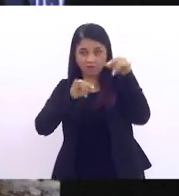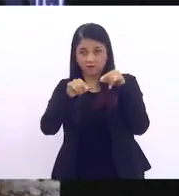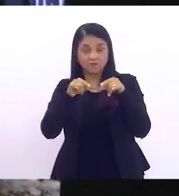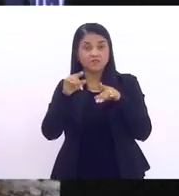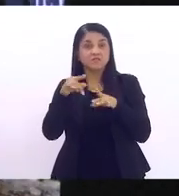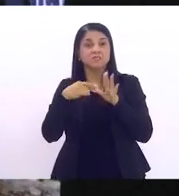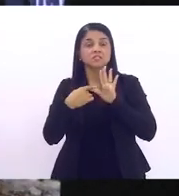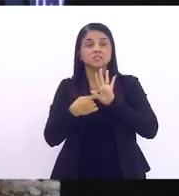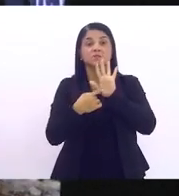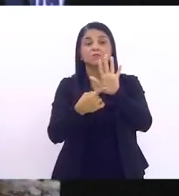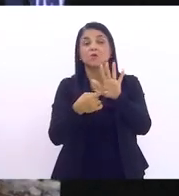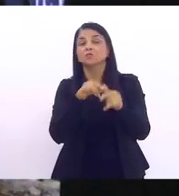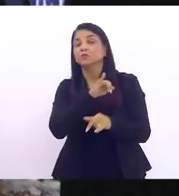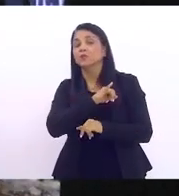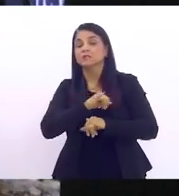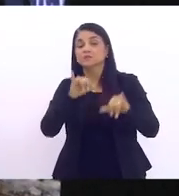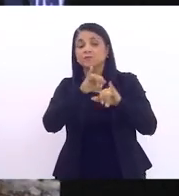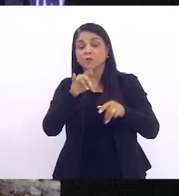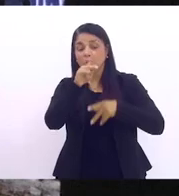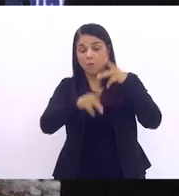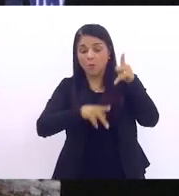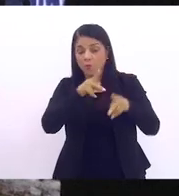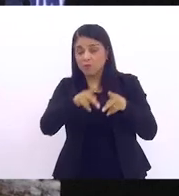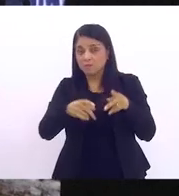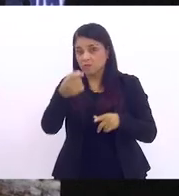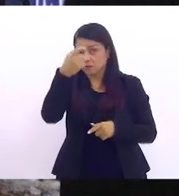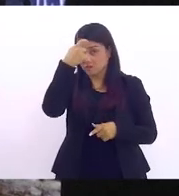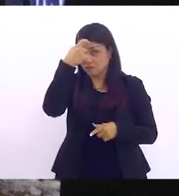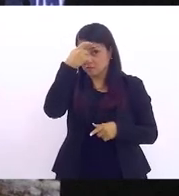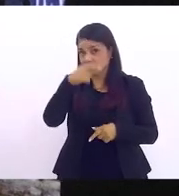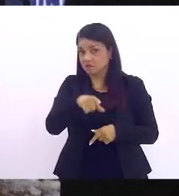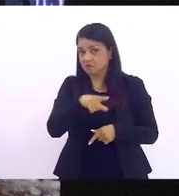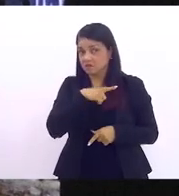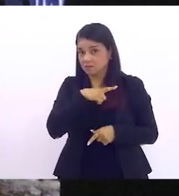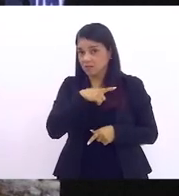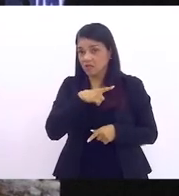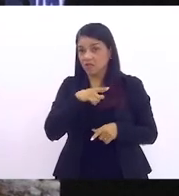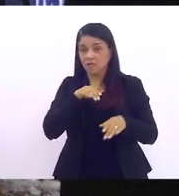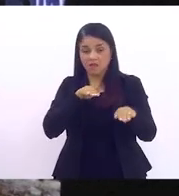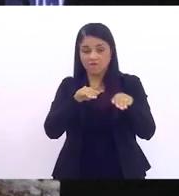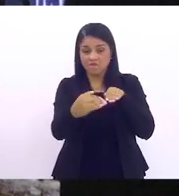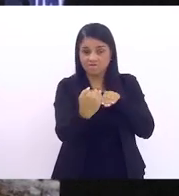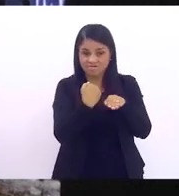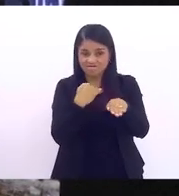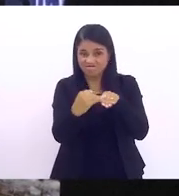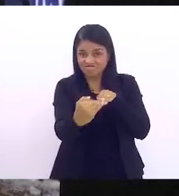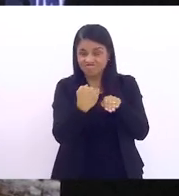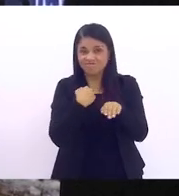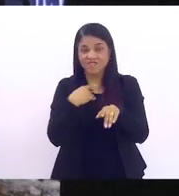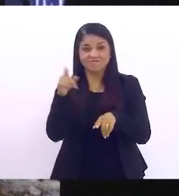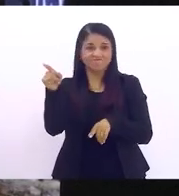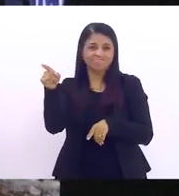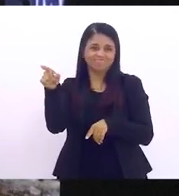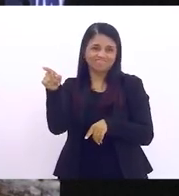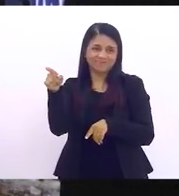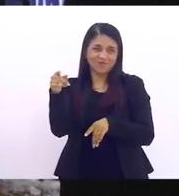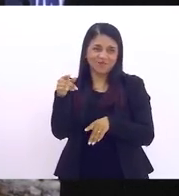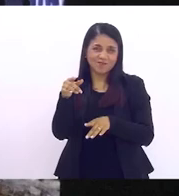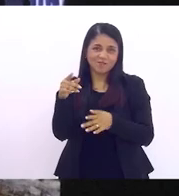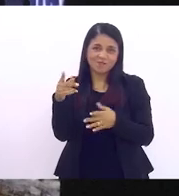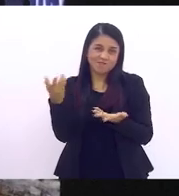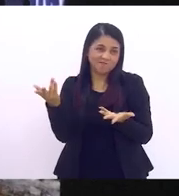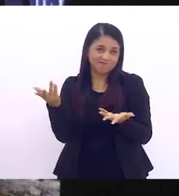que a população tá ciente e a via tá sinalizada é dessa forma que tá sinalizada